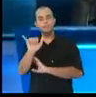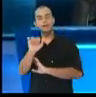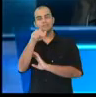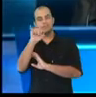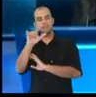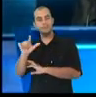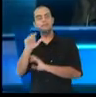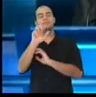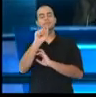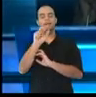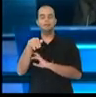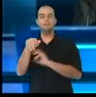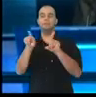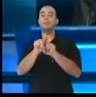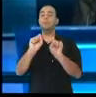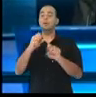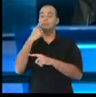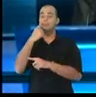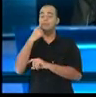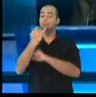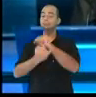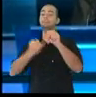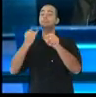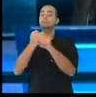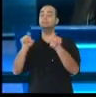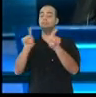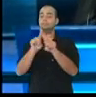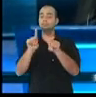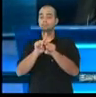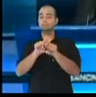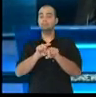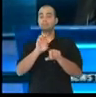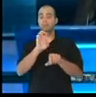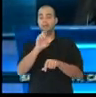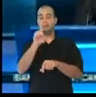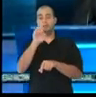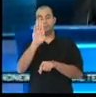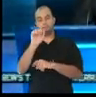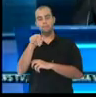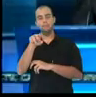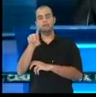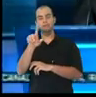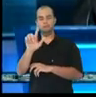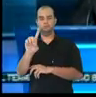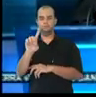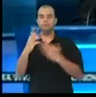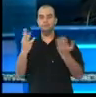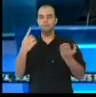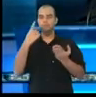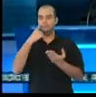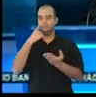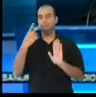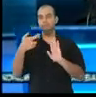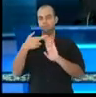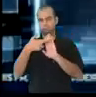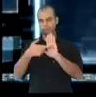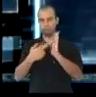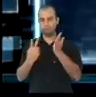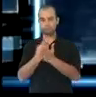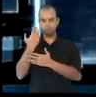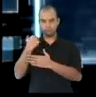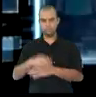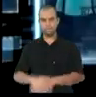Você também pode acompanhar pela internet no portal eBand. Vamos ver agora as regras do bloco.